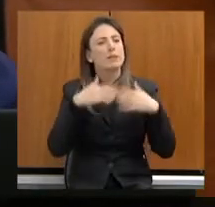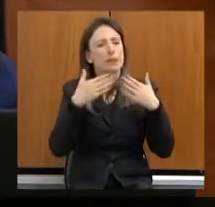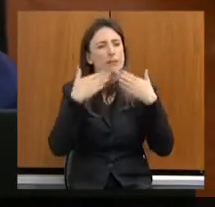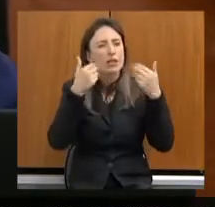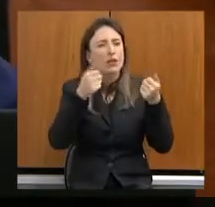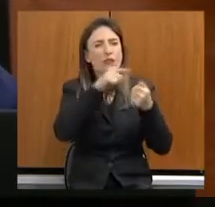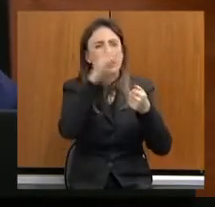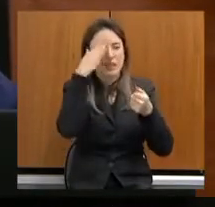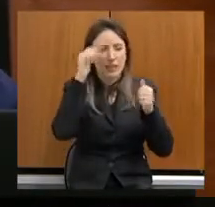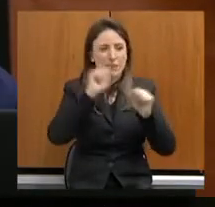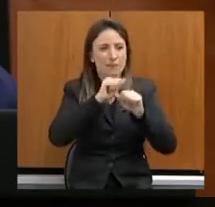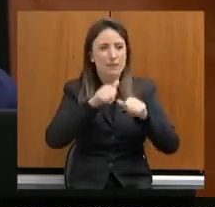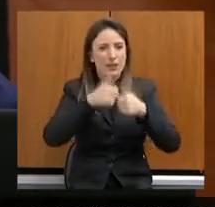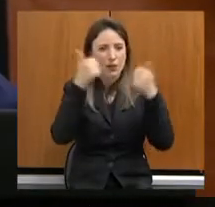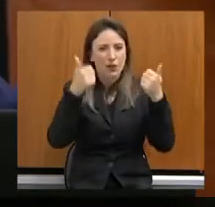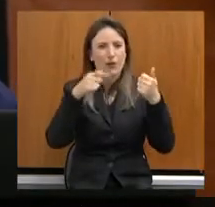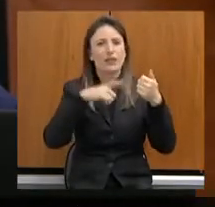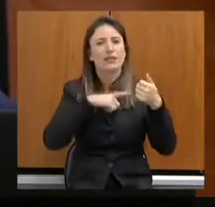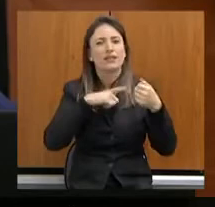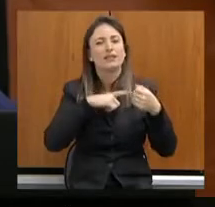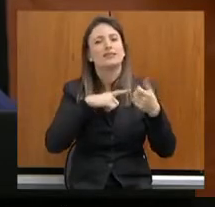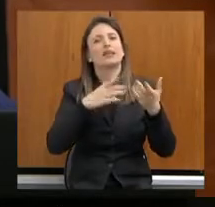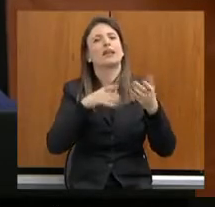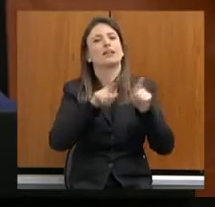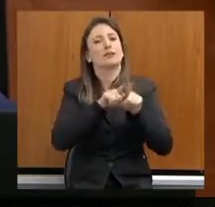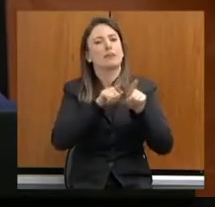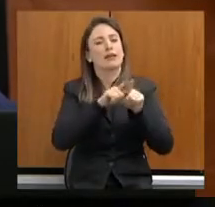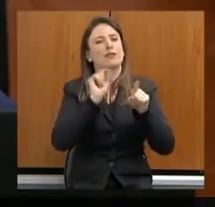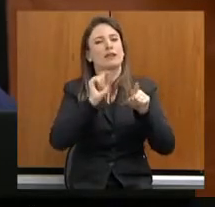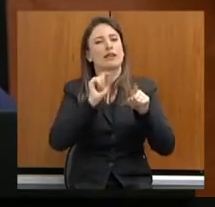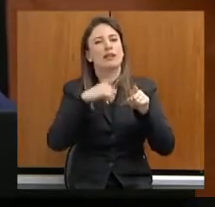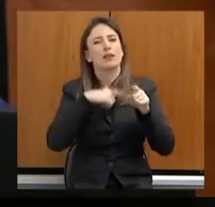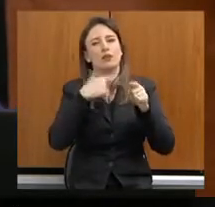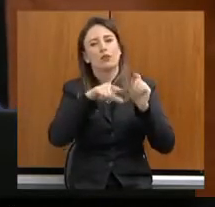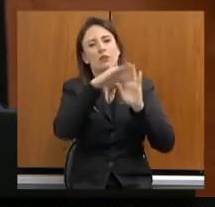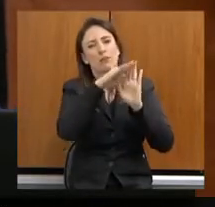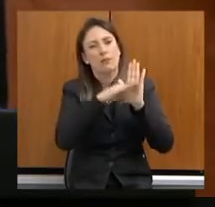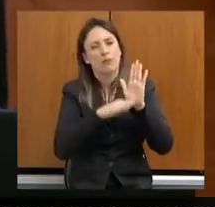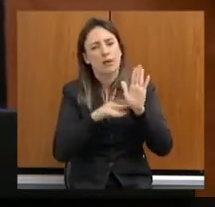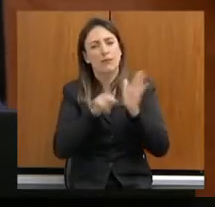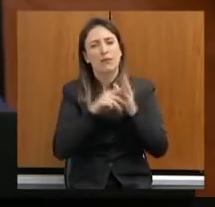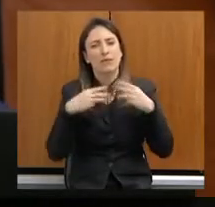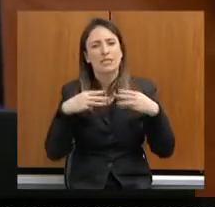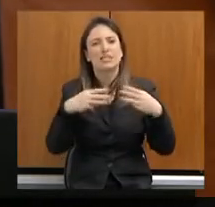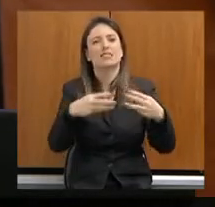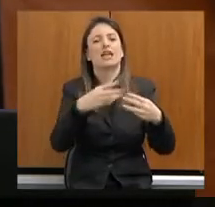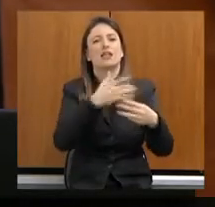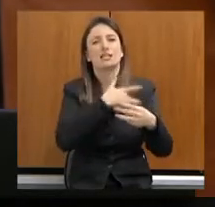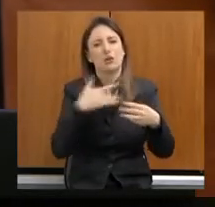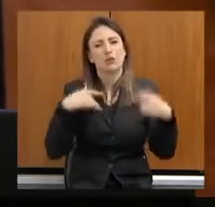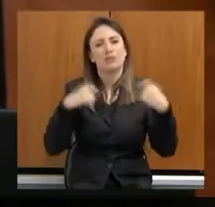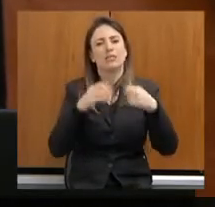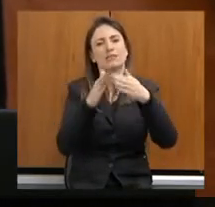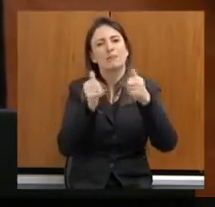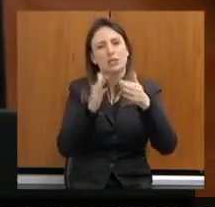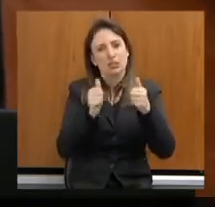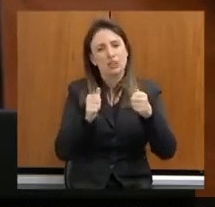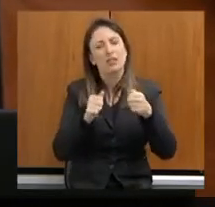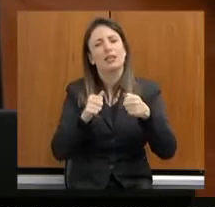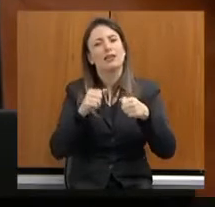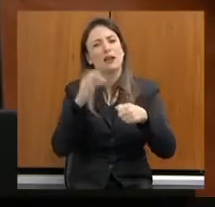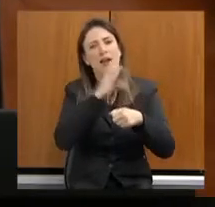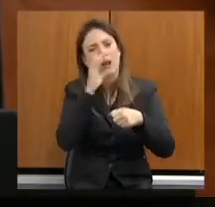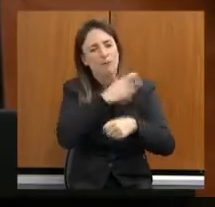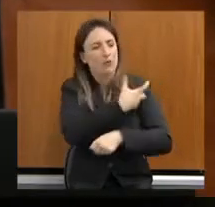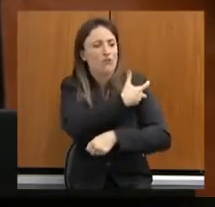Ofício 57 de Marte 2021 do Ministério da Saúde e agilizar a vacinação deste grupo